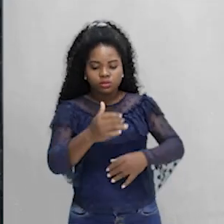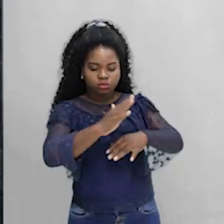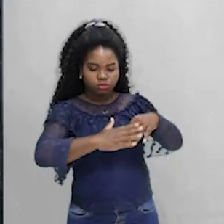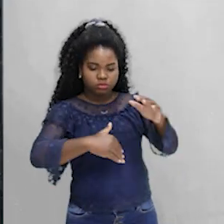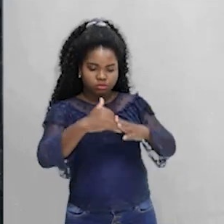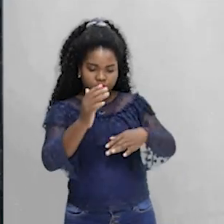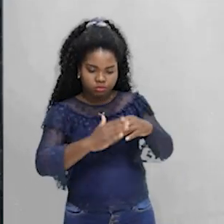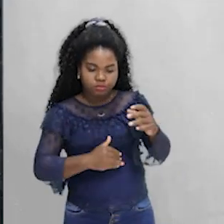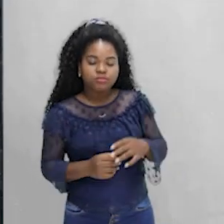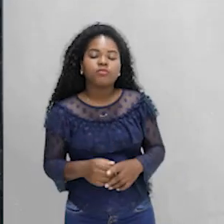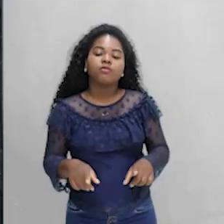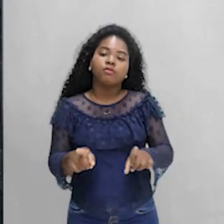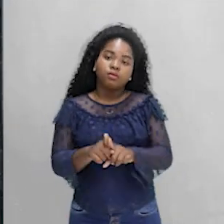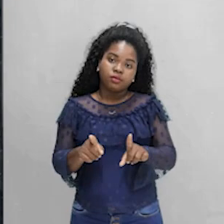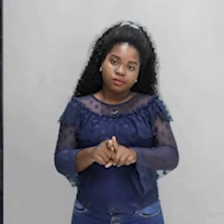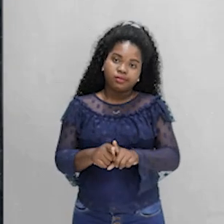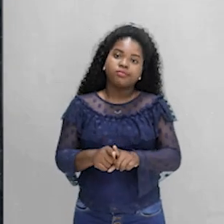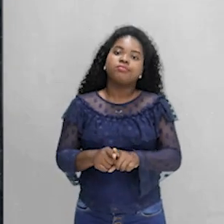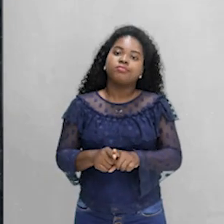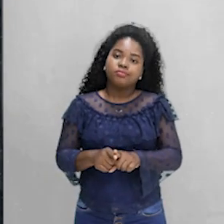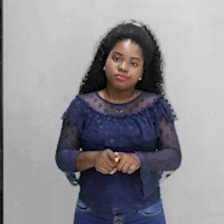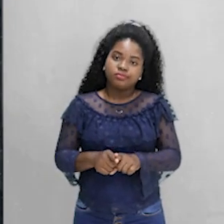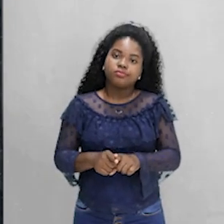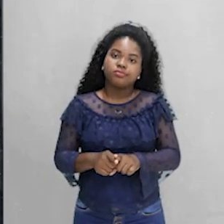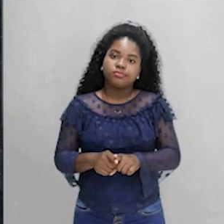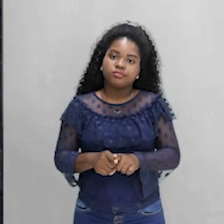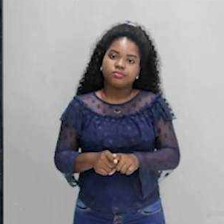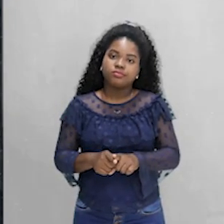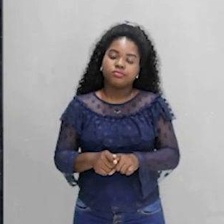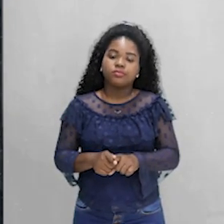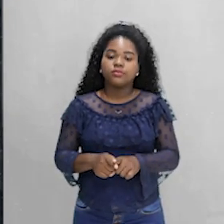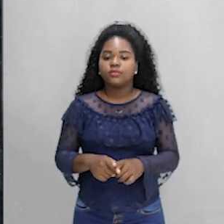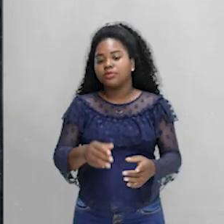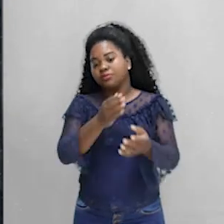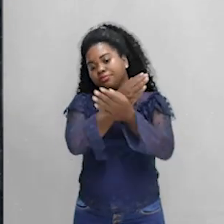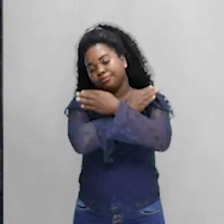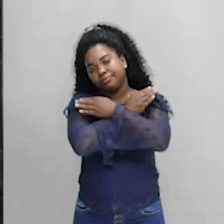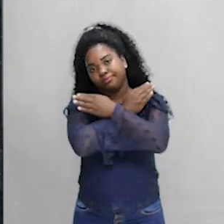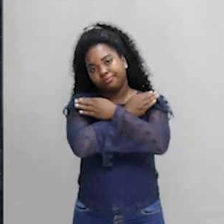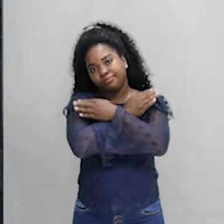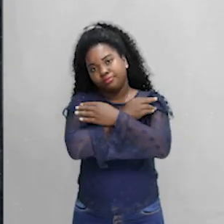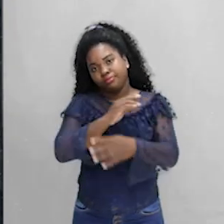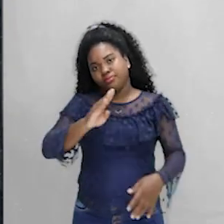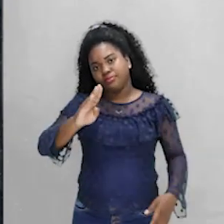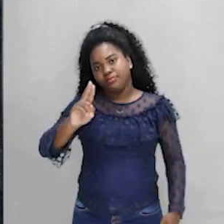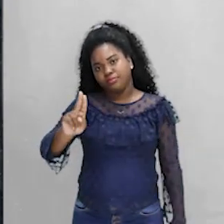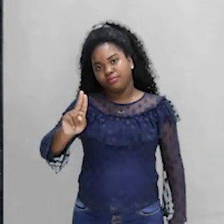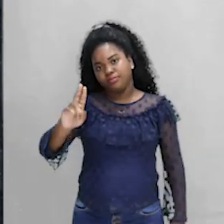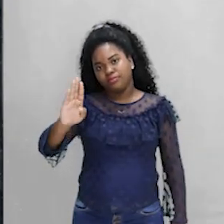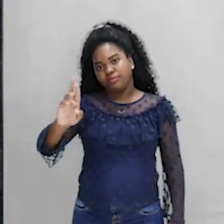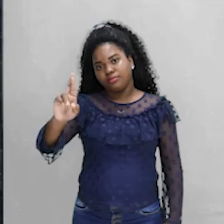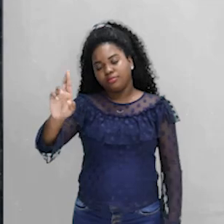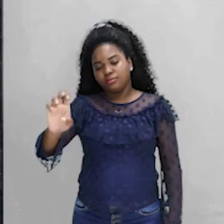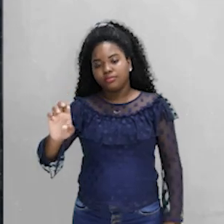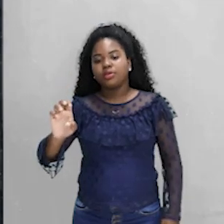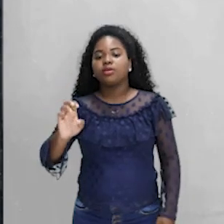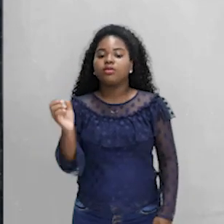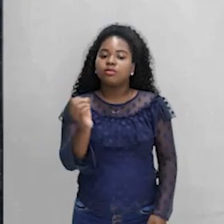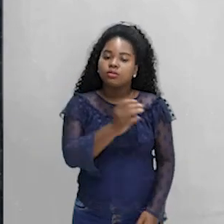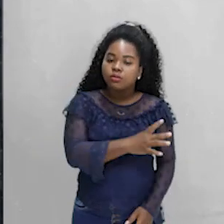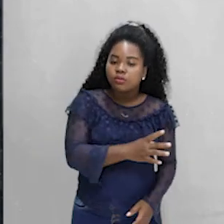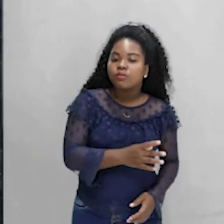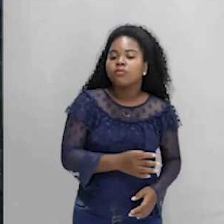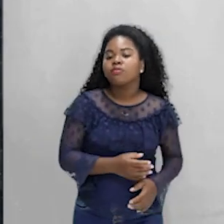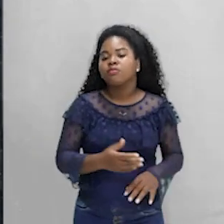profissional, a questão de alto índice de desemprego, né? O Uber é uma coisa nova, é uma coisa recente.